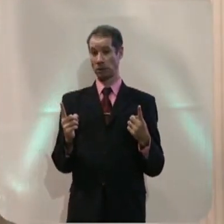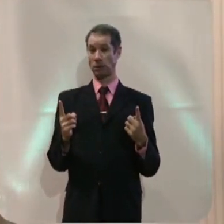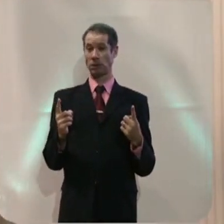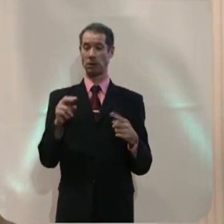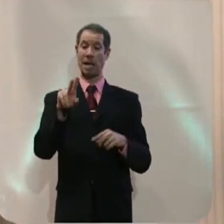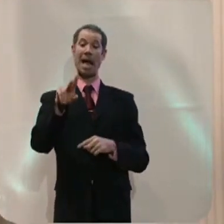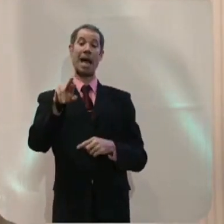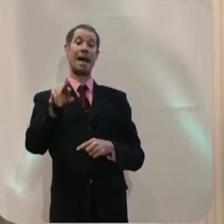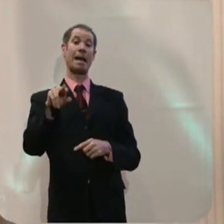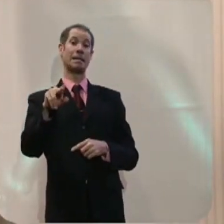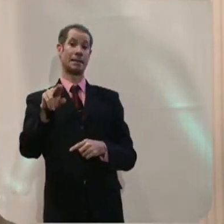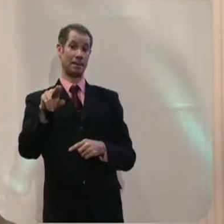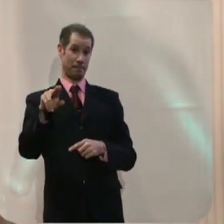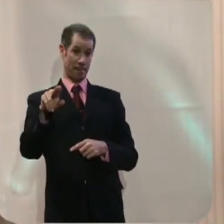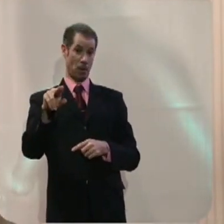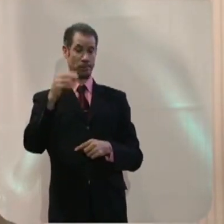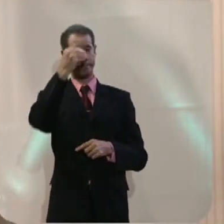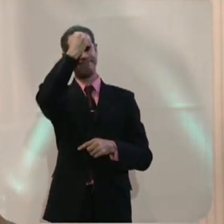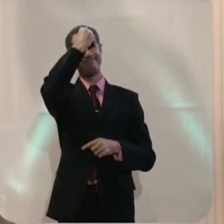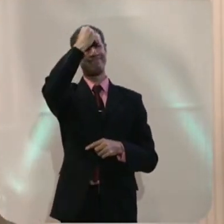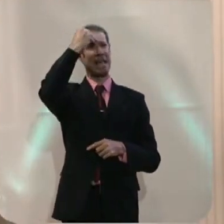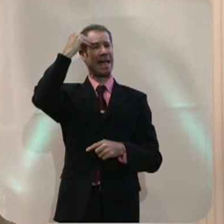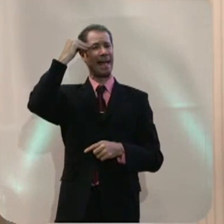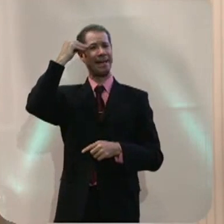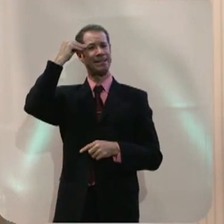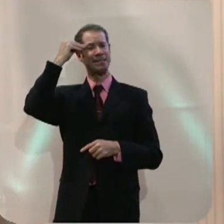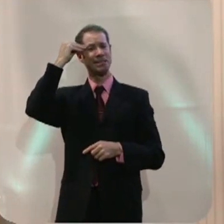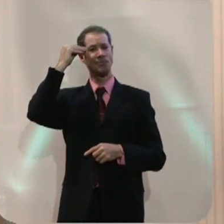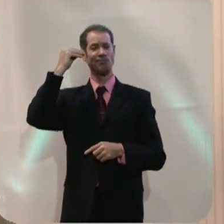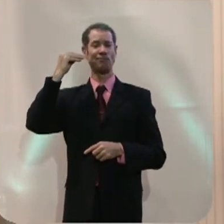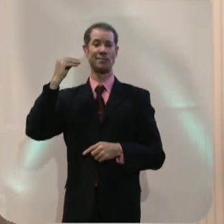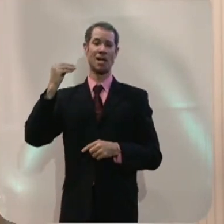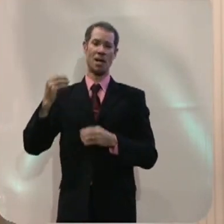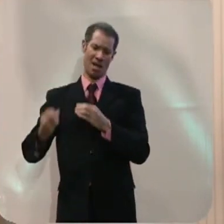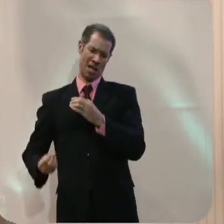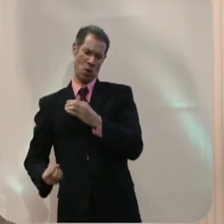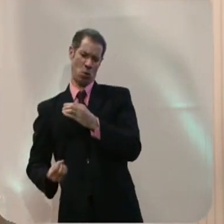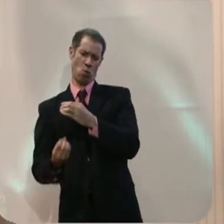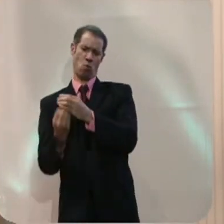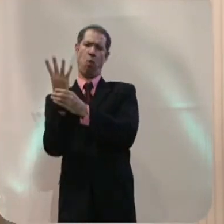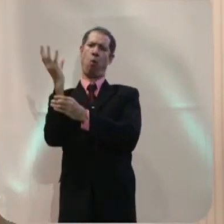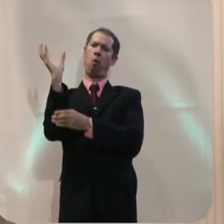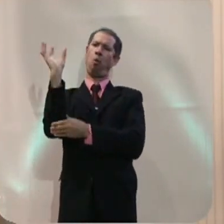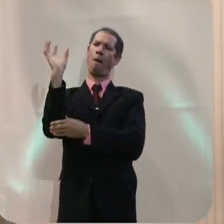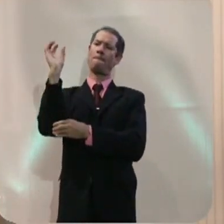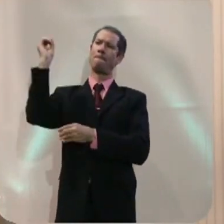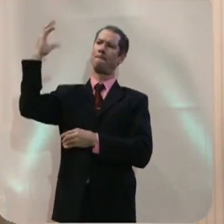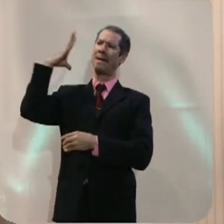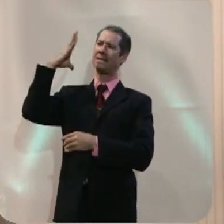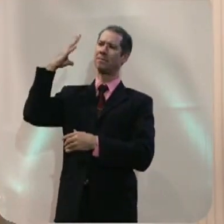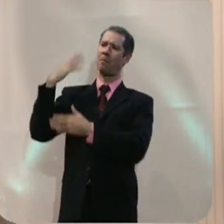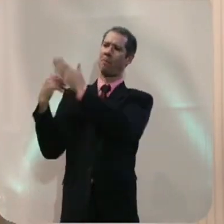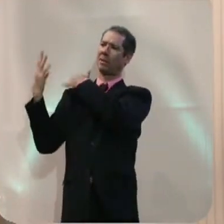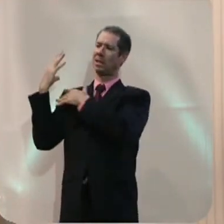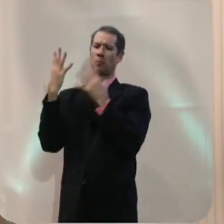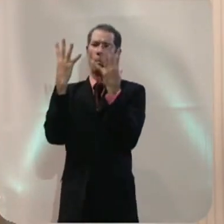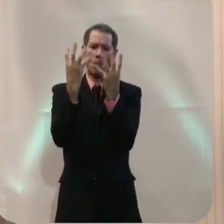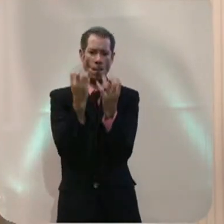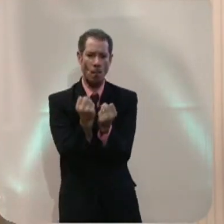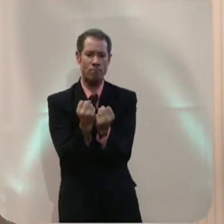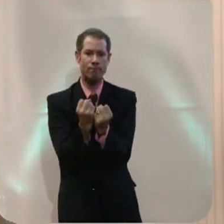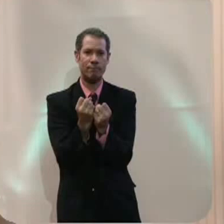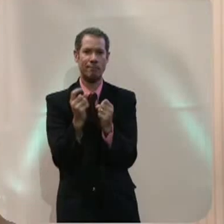esses irmãos se esquecem é que a fonte da bênção do passado não secou,